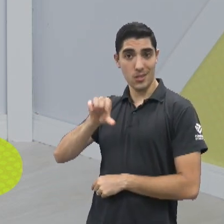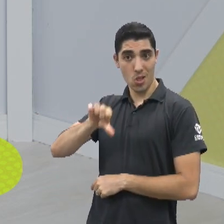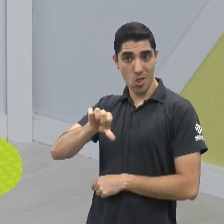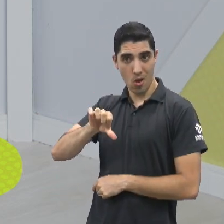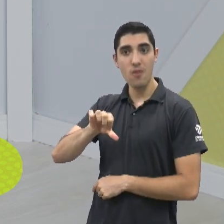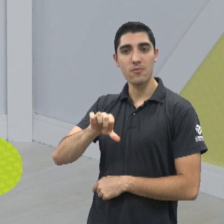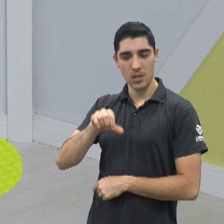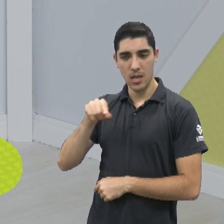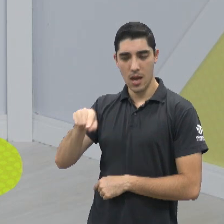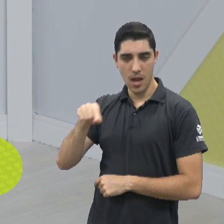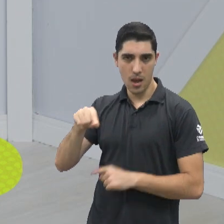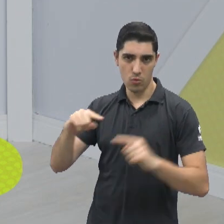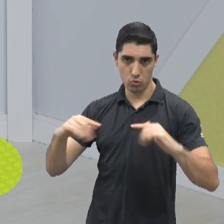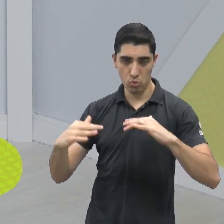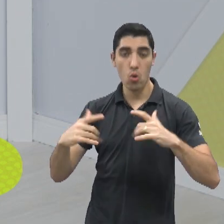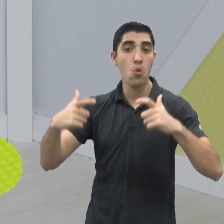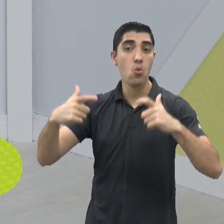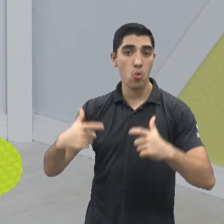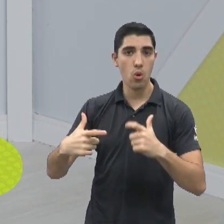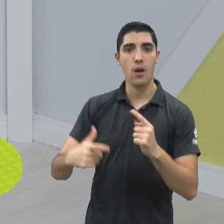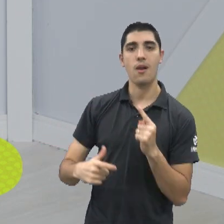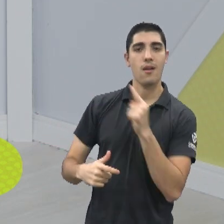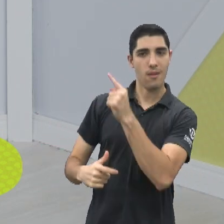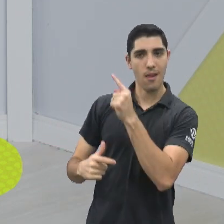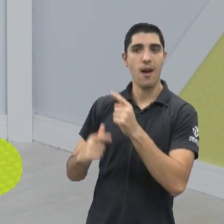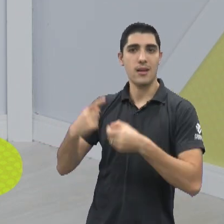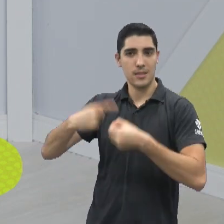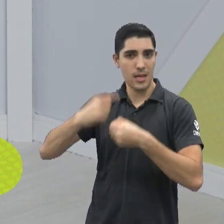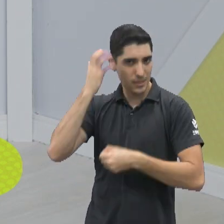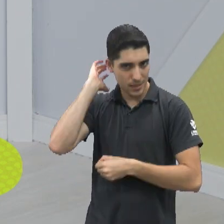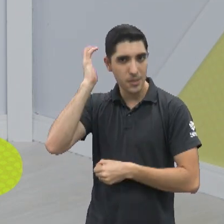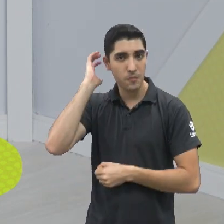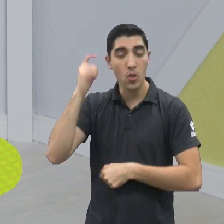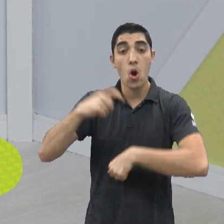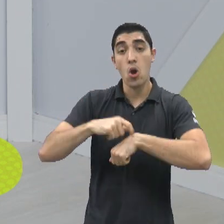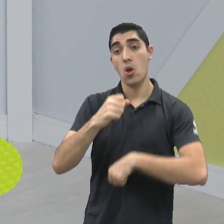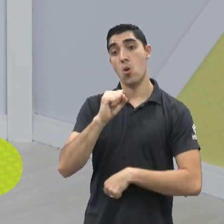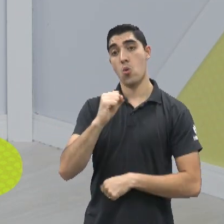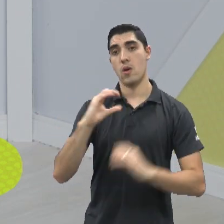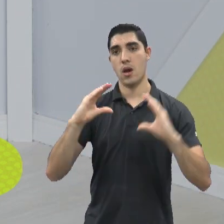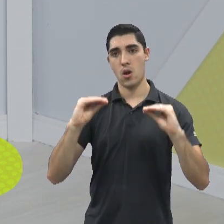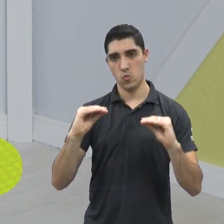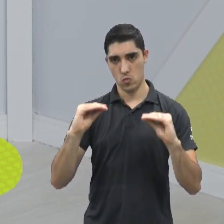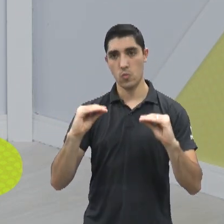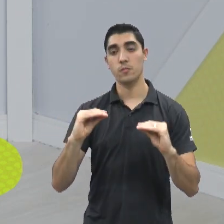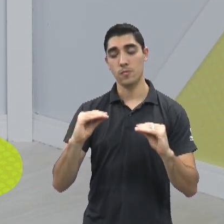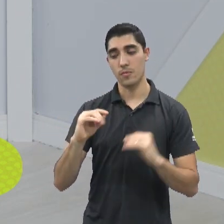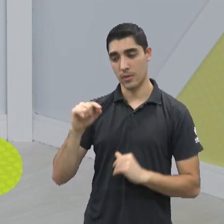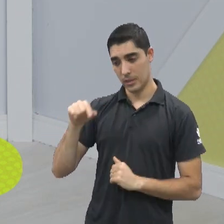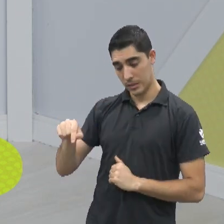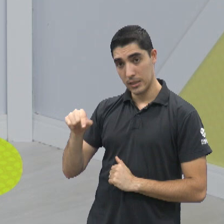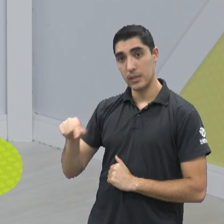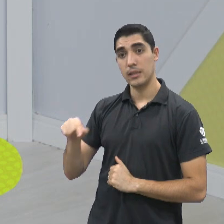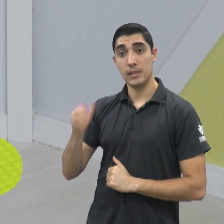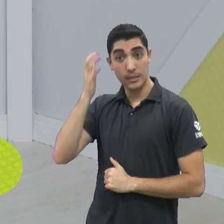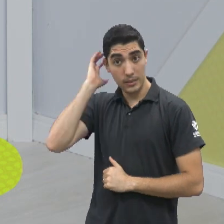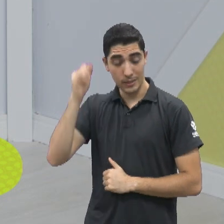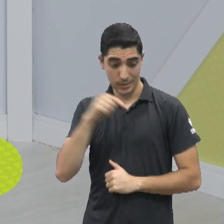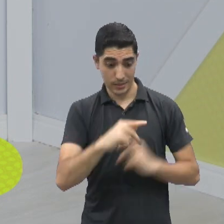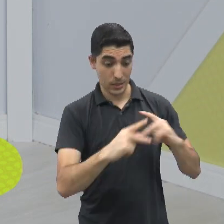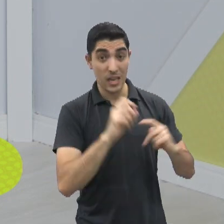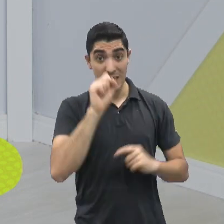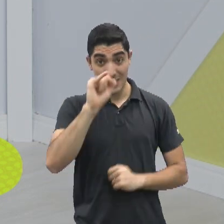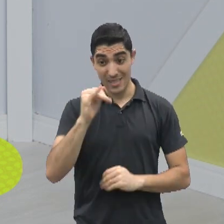no ginásio Noêmia Assunção, às 20 horas, Santo André e São José. São José joga pelo empate para se classificar